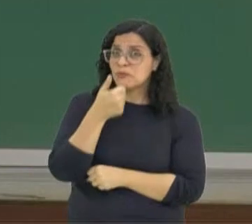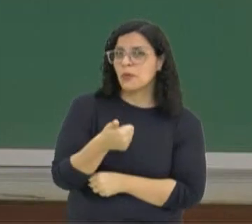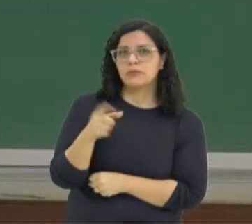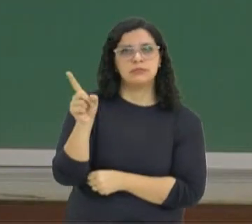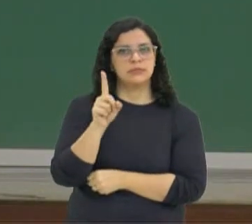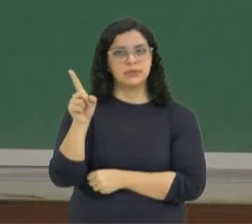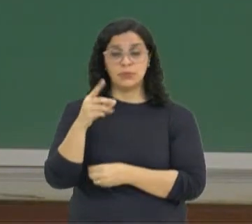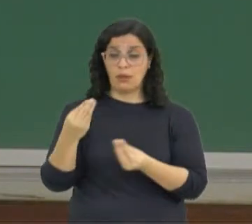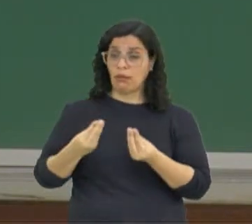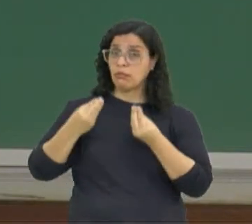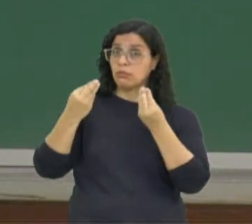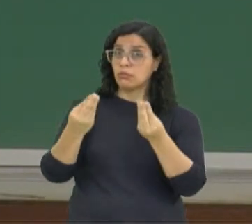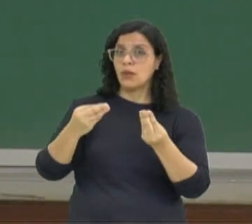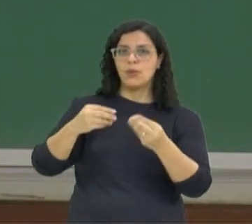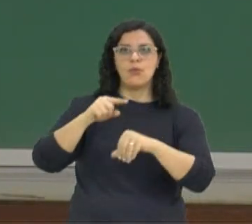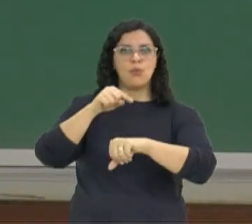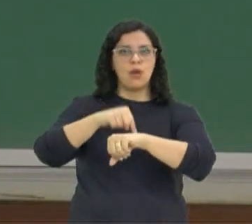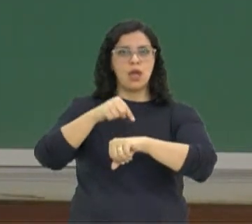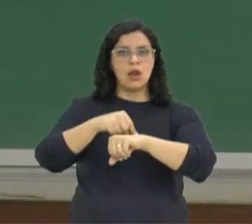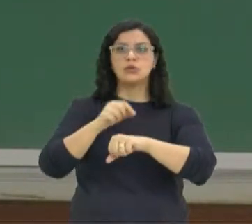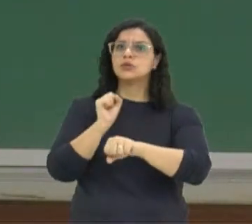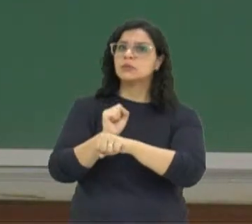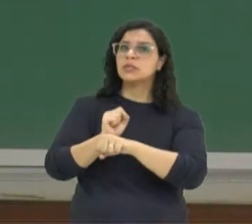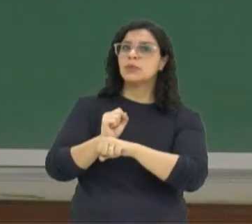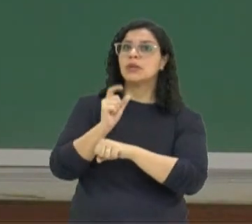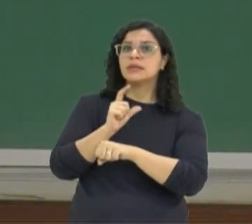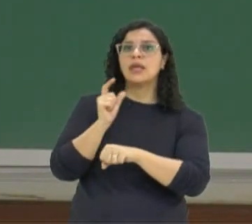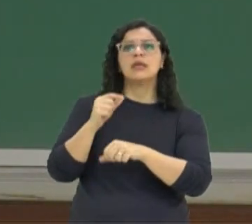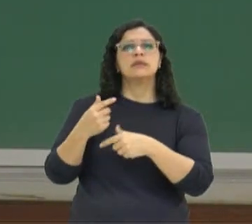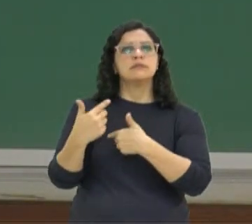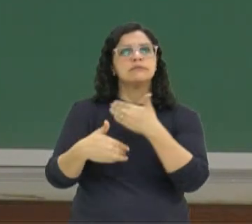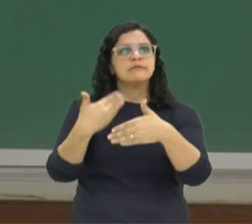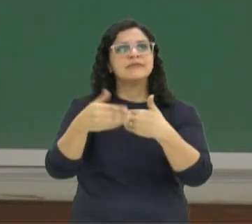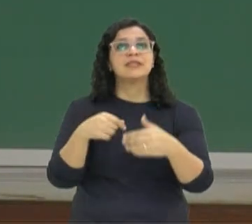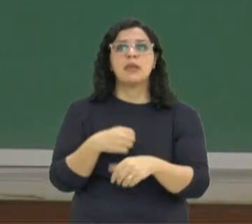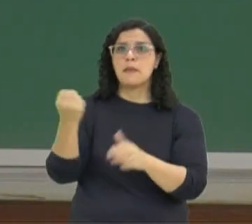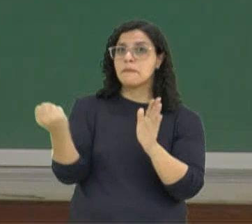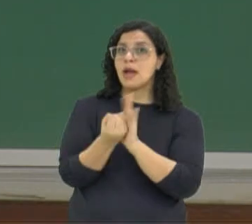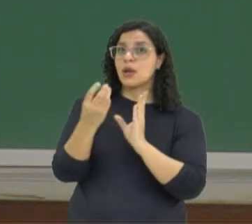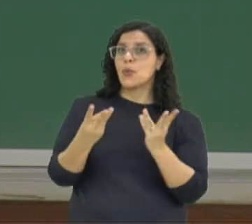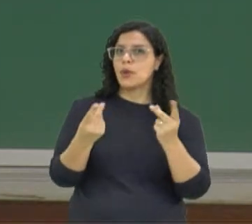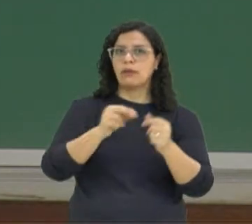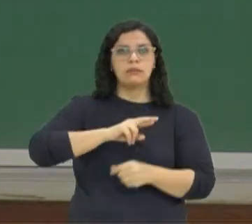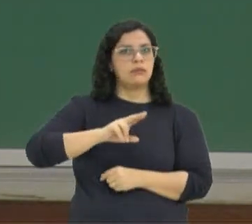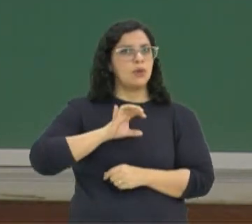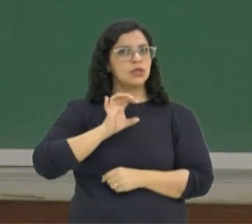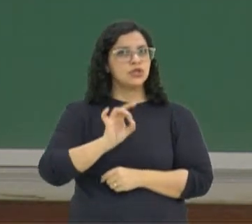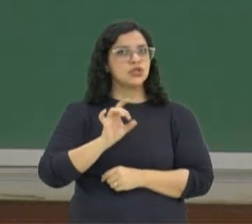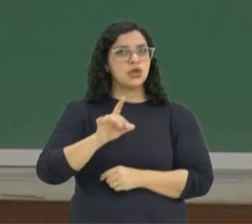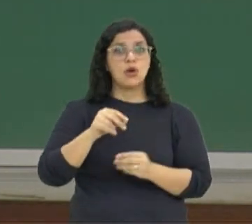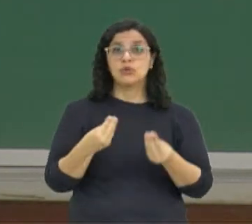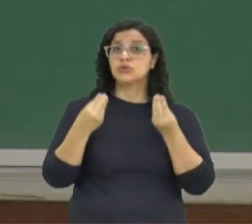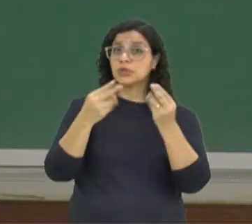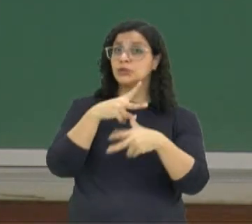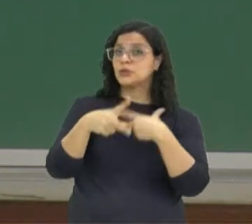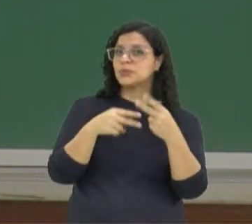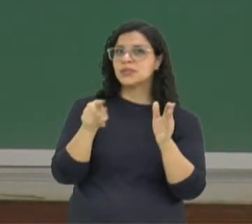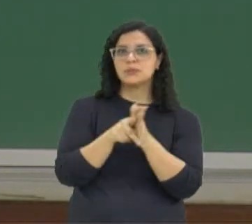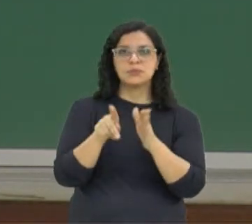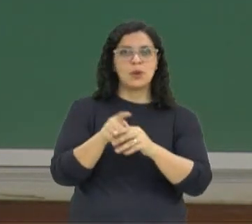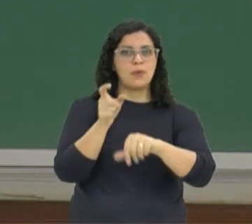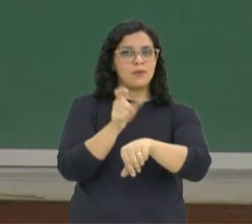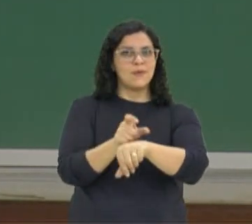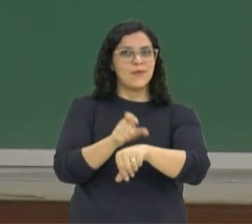isso. Esperamos que esse relógio dure, porque é de boa marca. Ele fala que não é só isso quando alguém te presenteia com